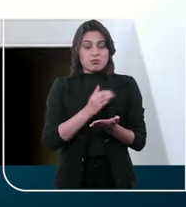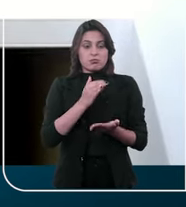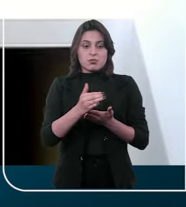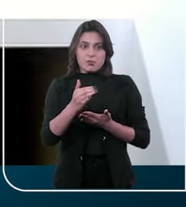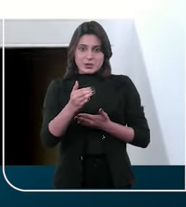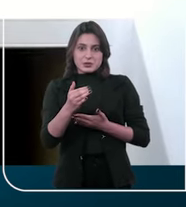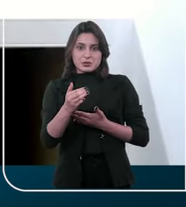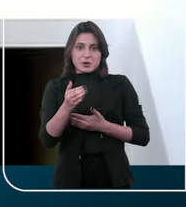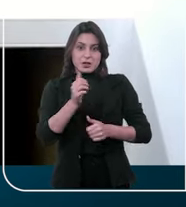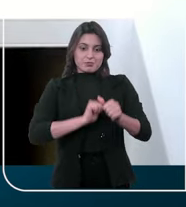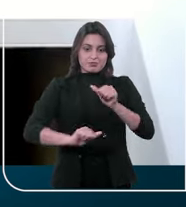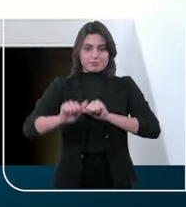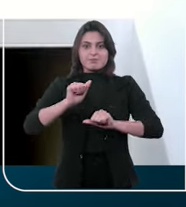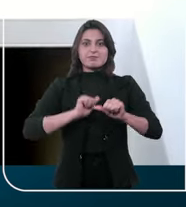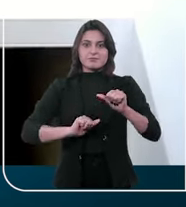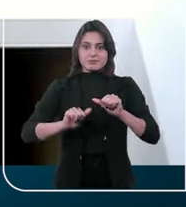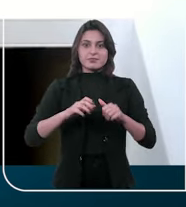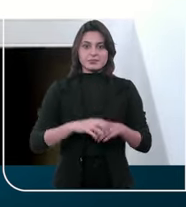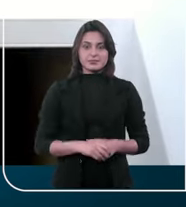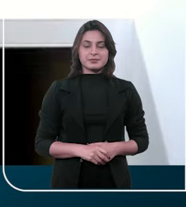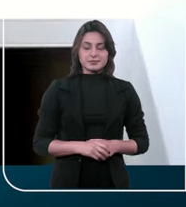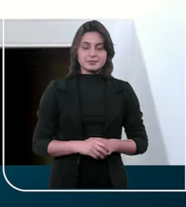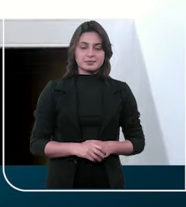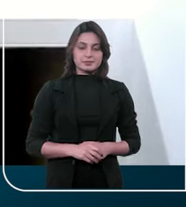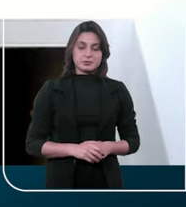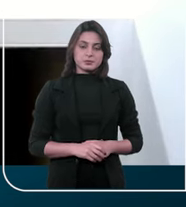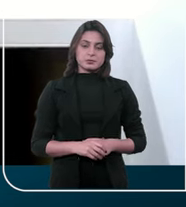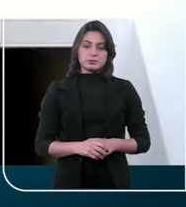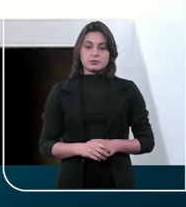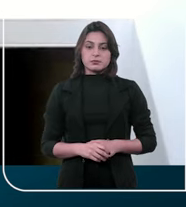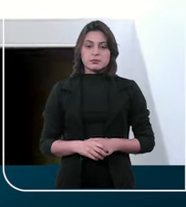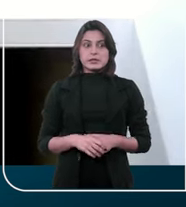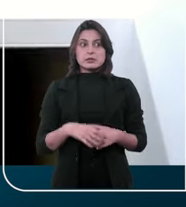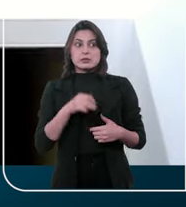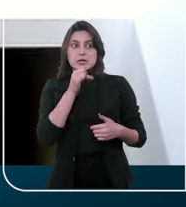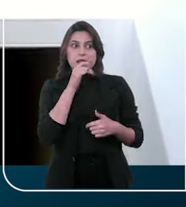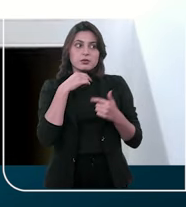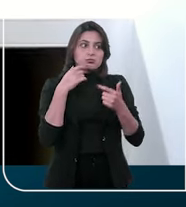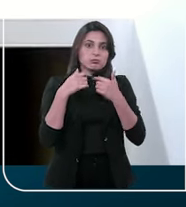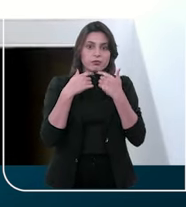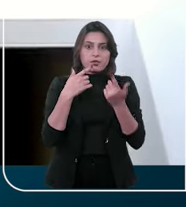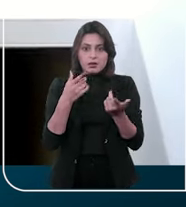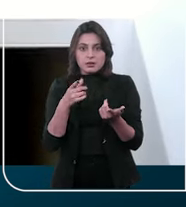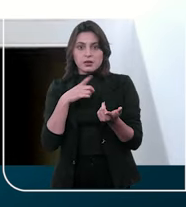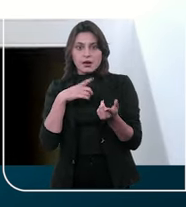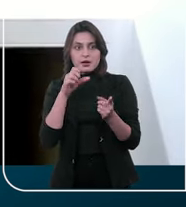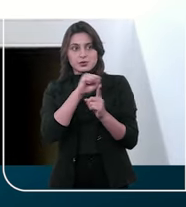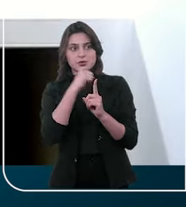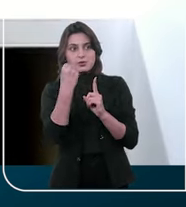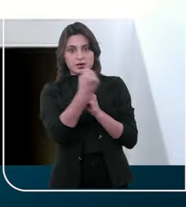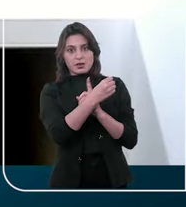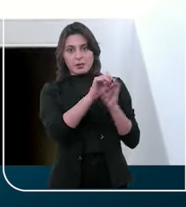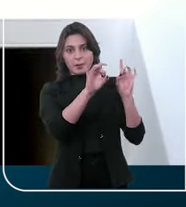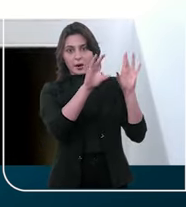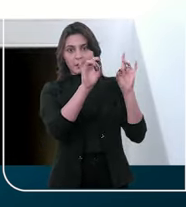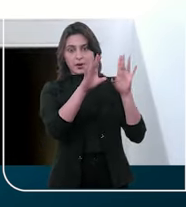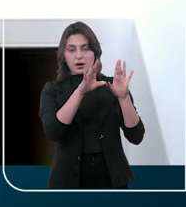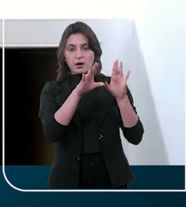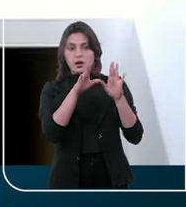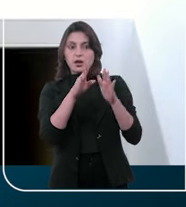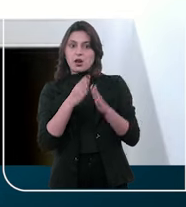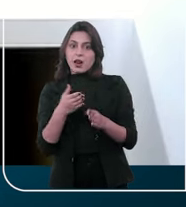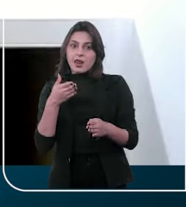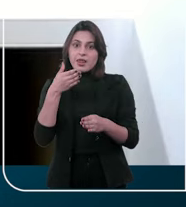societá, né, que seria, na dúvida, então a sociedade é que vai ser privilegiada, encaminhamos o julgamento ao tribunal do júri.